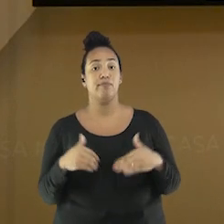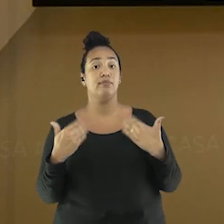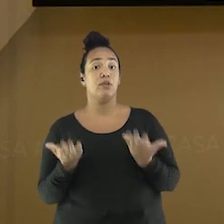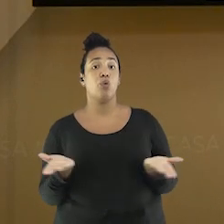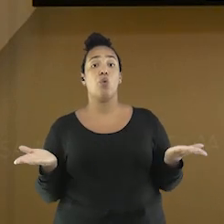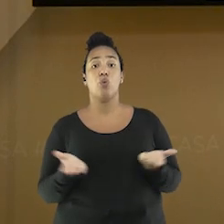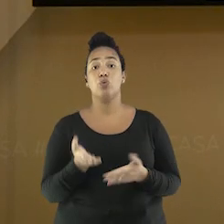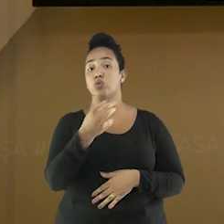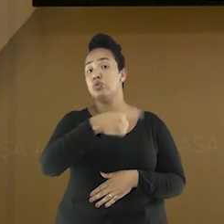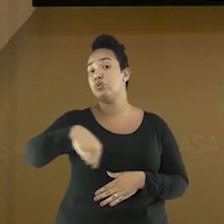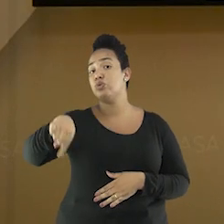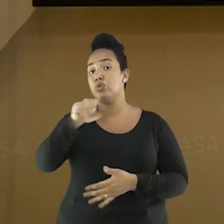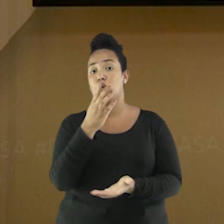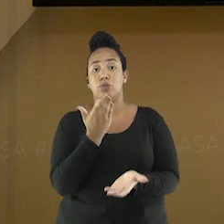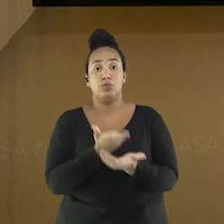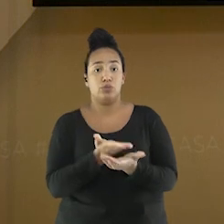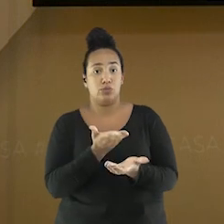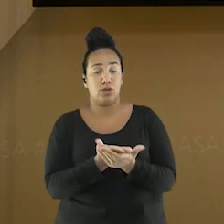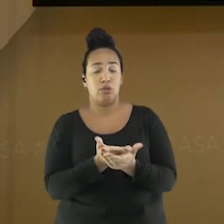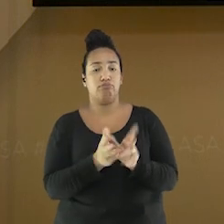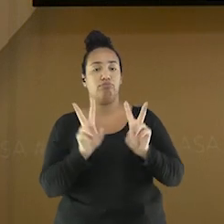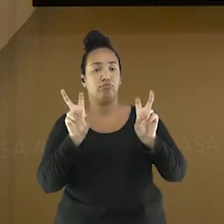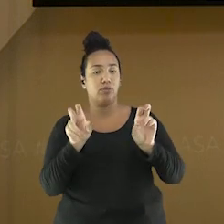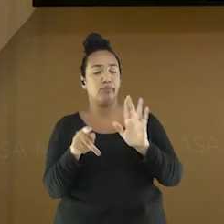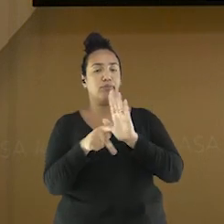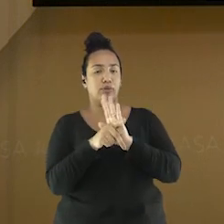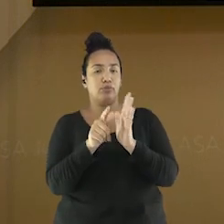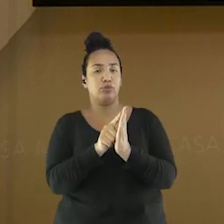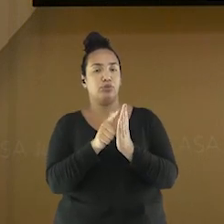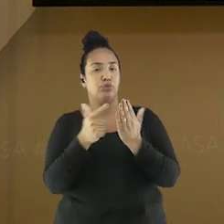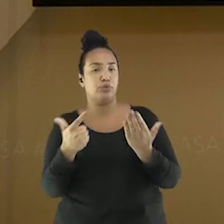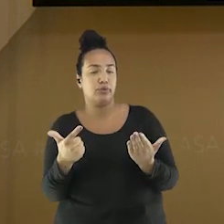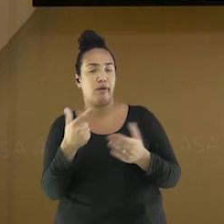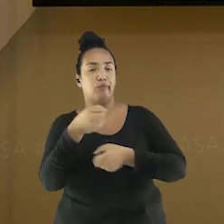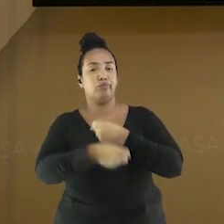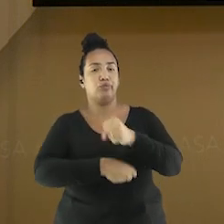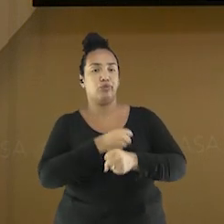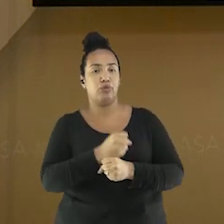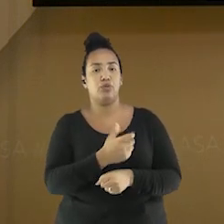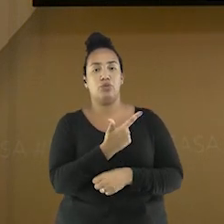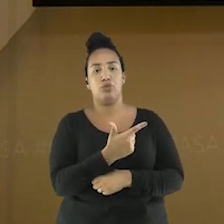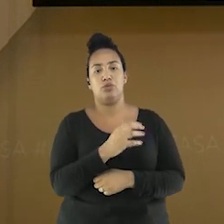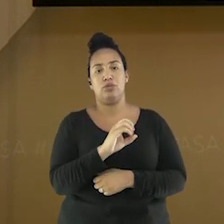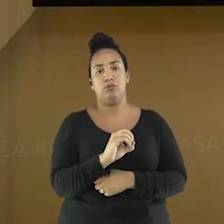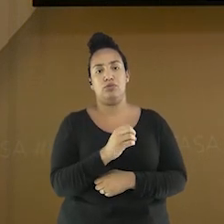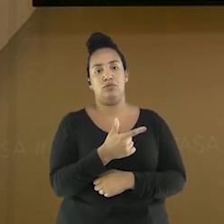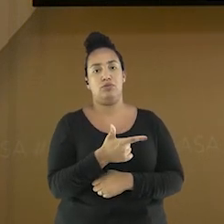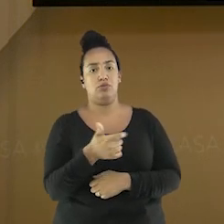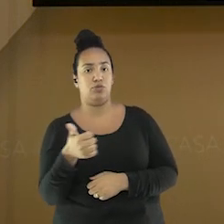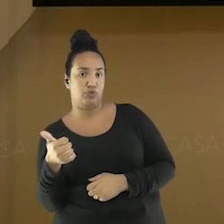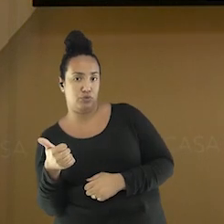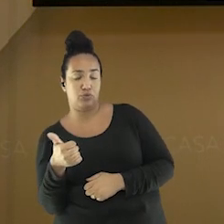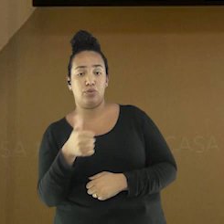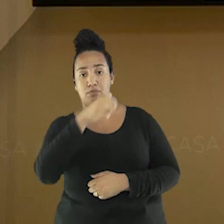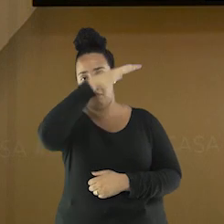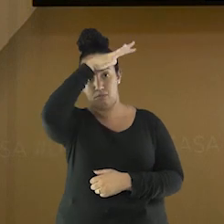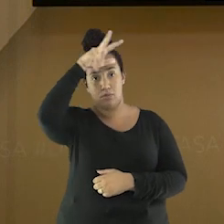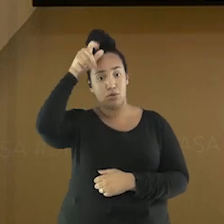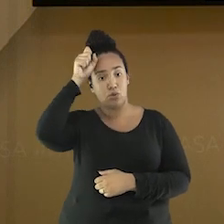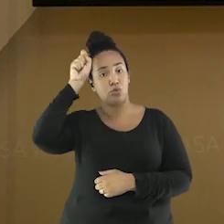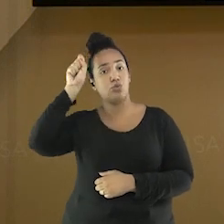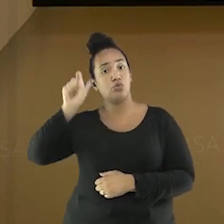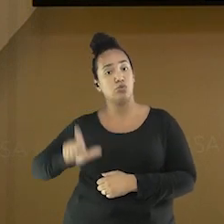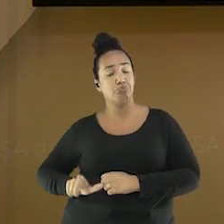reportagem do jornal Correio do Estado, tá? Sobre um caso ocorrido em 2021 no Mato Grosso do Sul. E do que se trata? Bom,